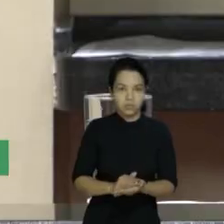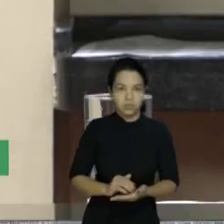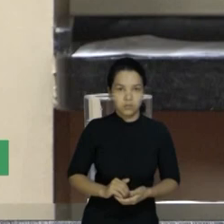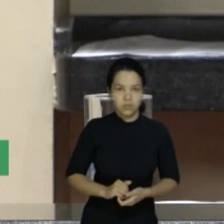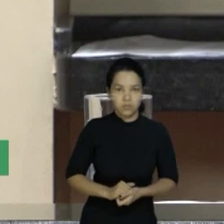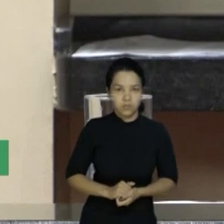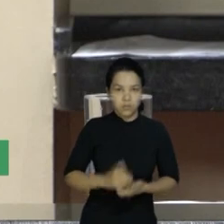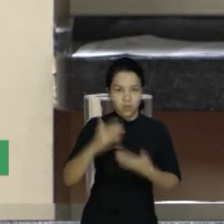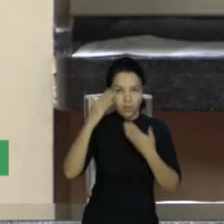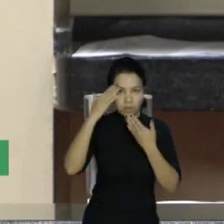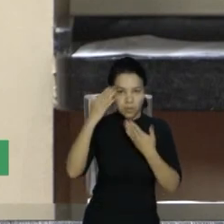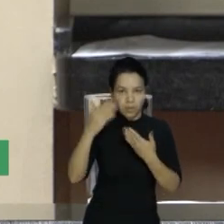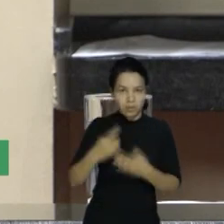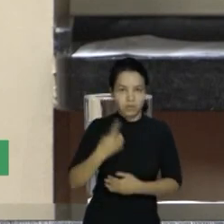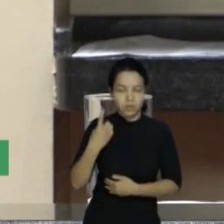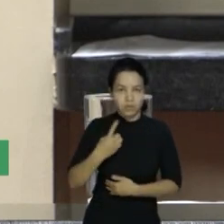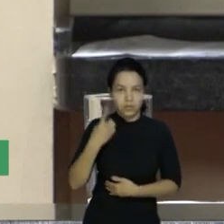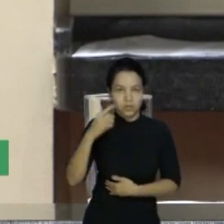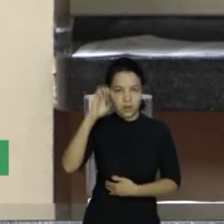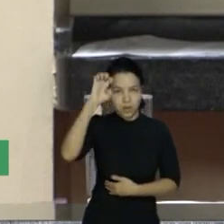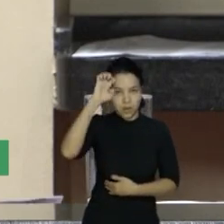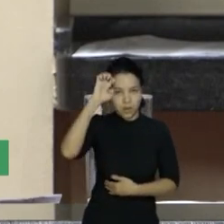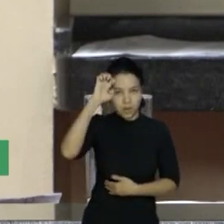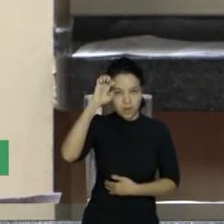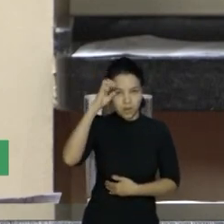Obrigado, deputado Emerson.